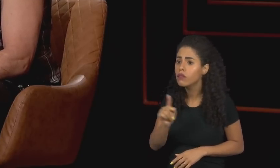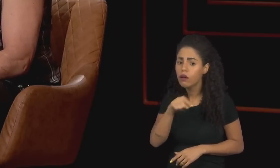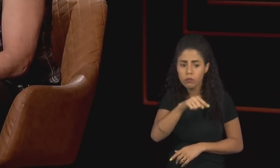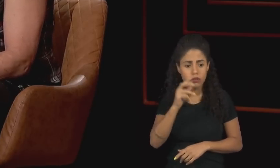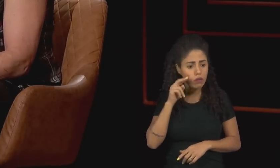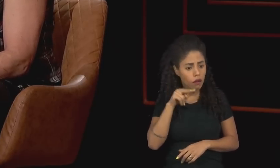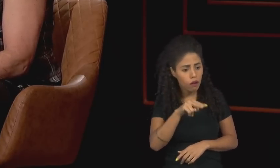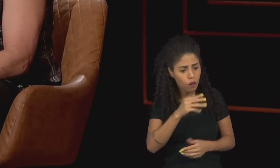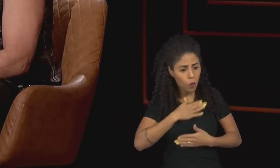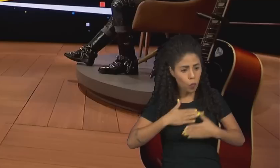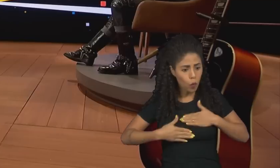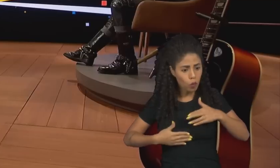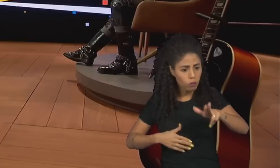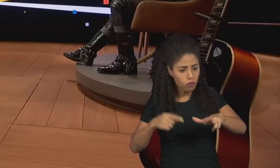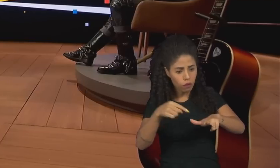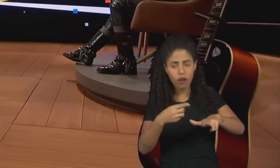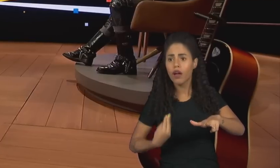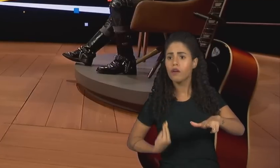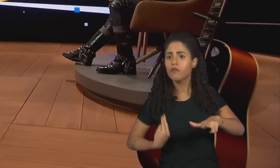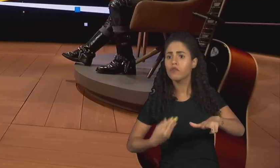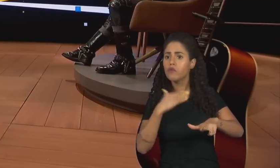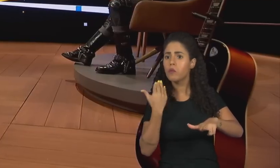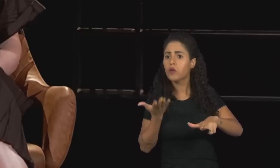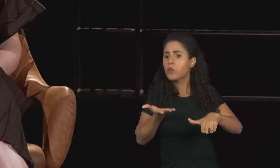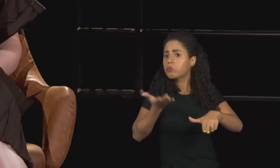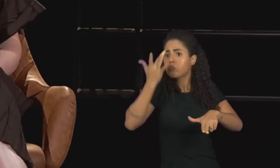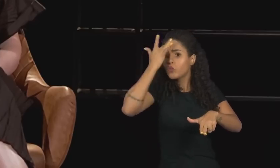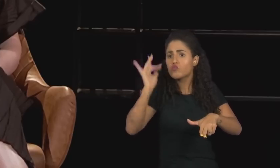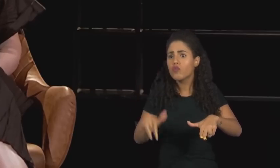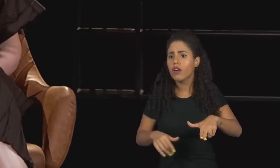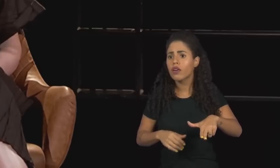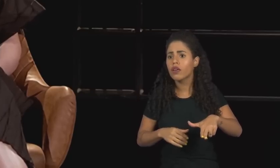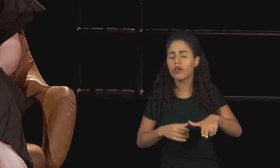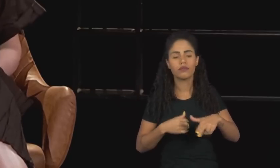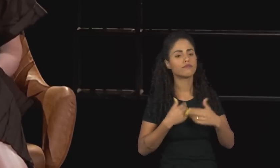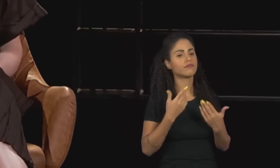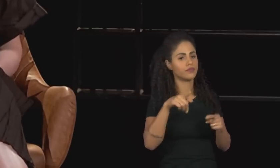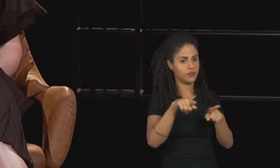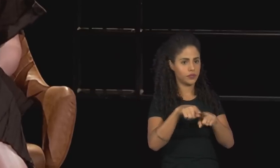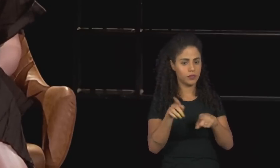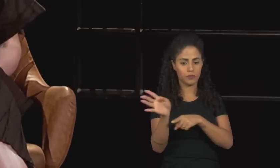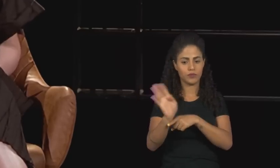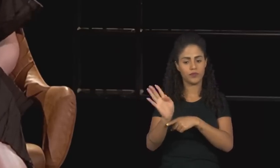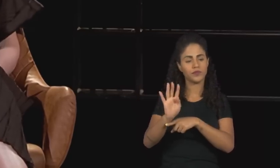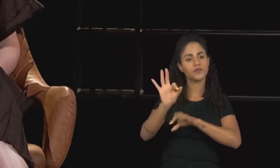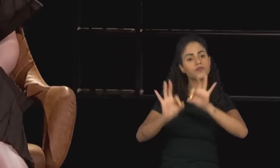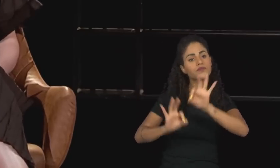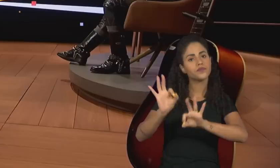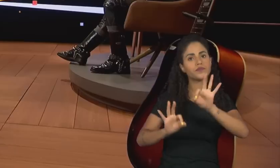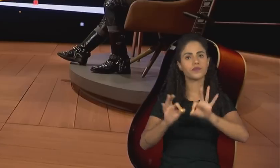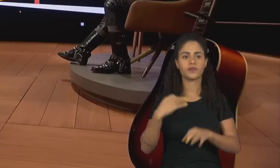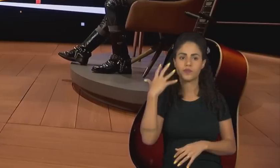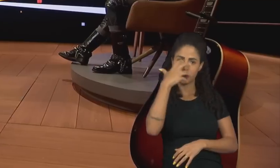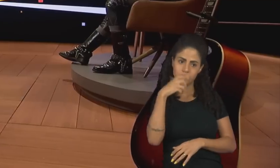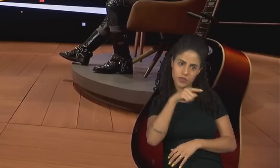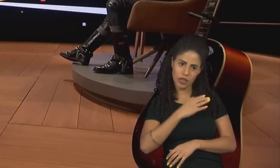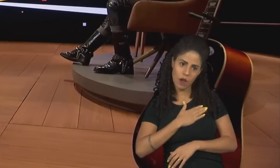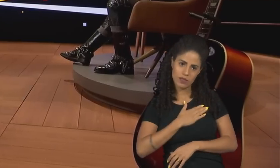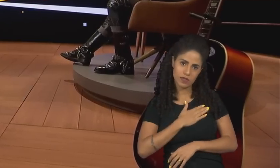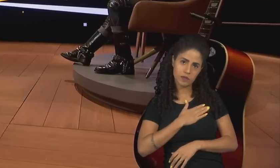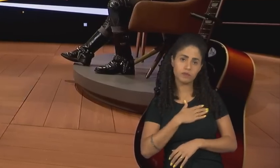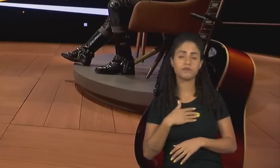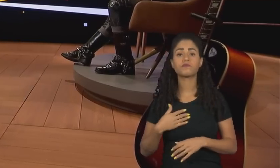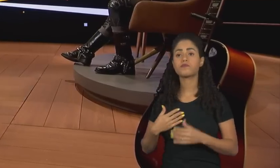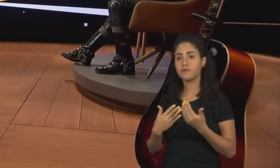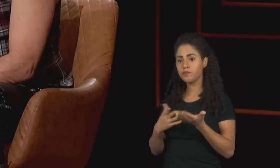viva ali, é um negócio bizarro. O centro também é inspiração para os seus videoclipes, né? Que é uma grande paixão sua, né? Sim.